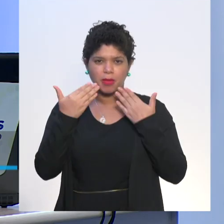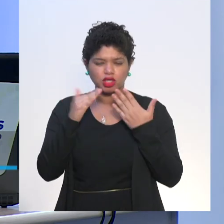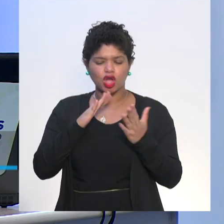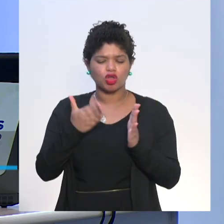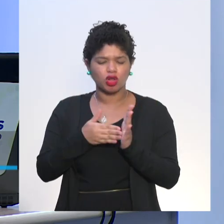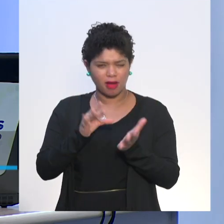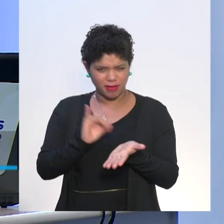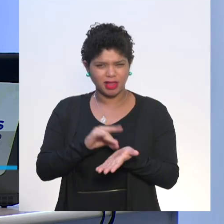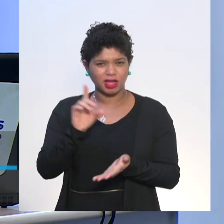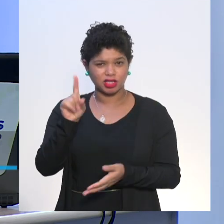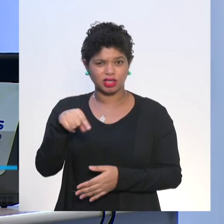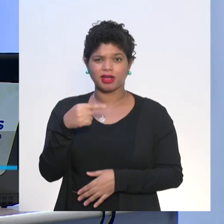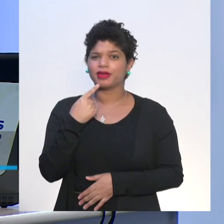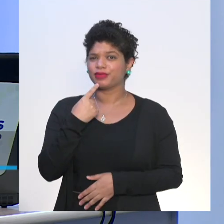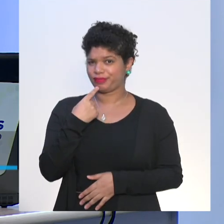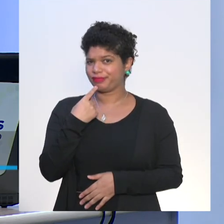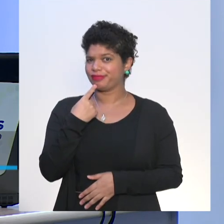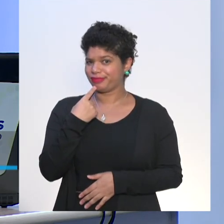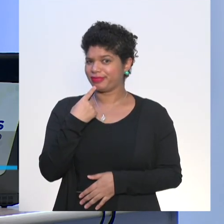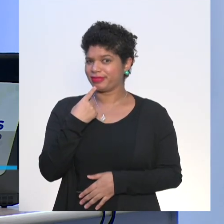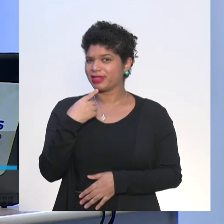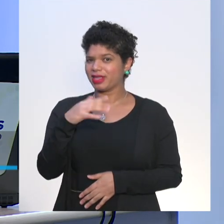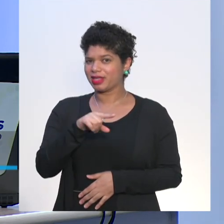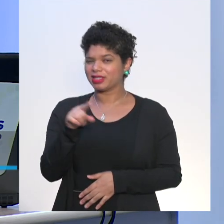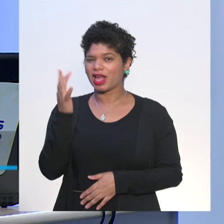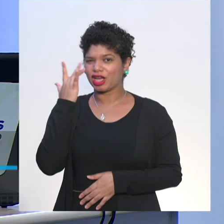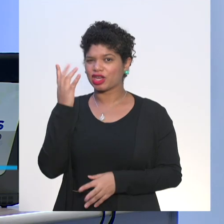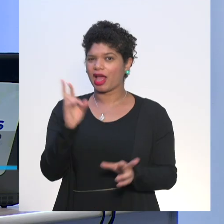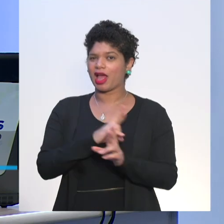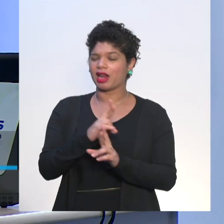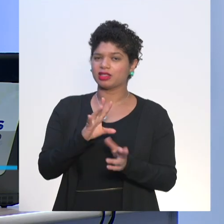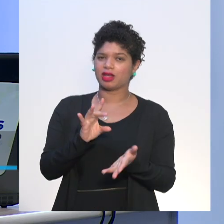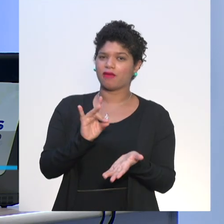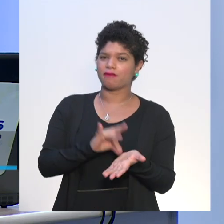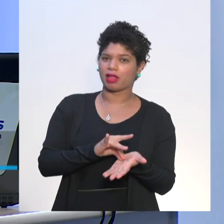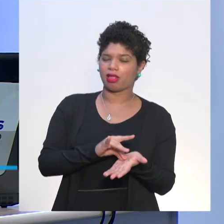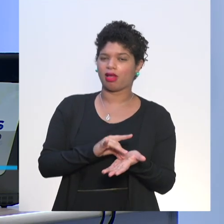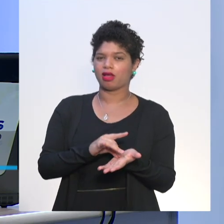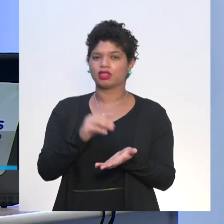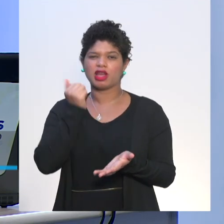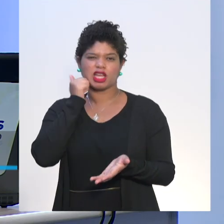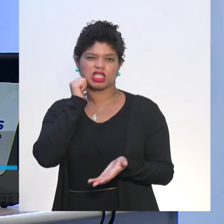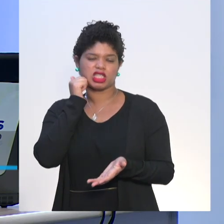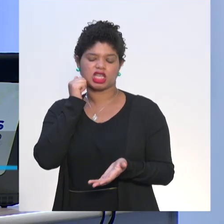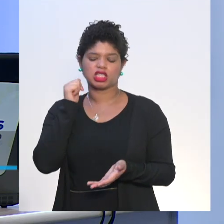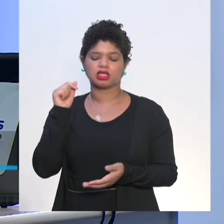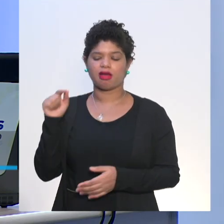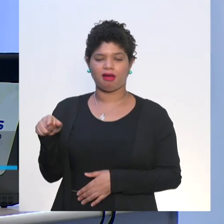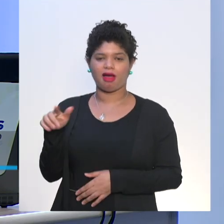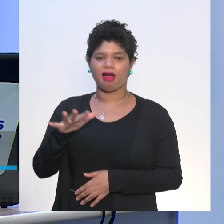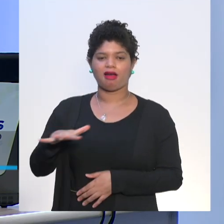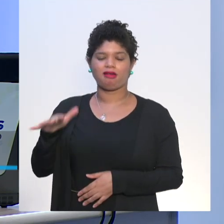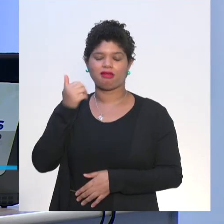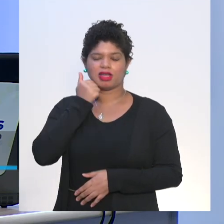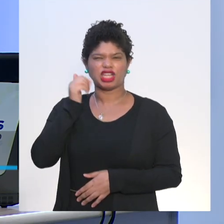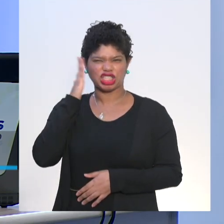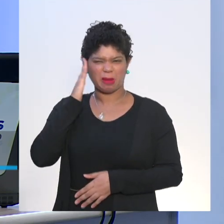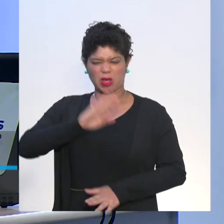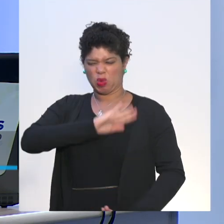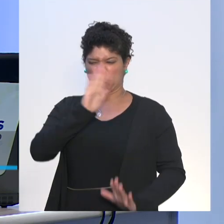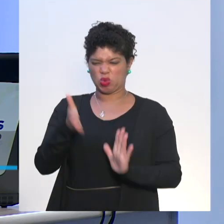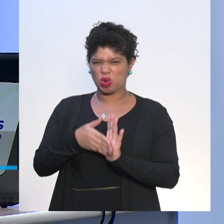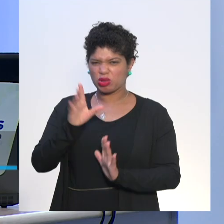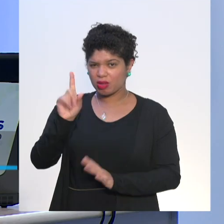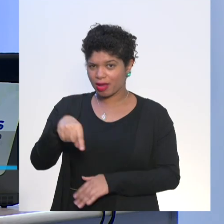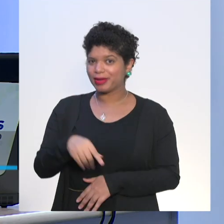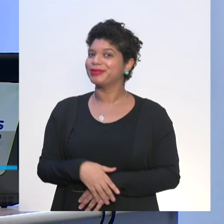verdadeiro? A verdade, ela mora na ciência, né? A ciência, ela é a dona absoluta da verdade. Então,